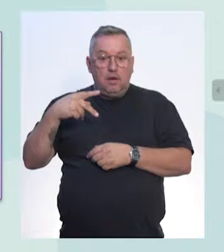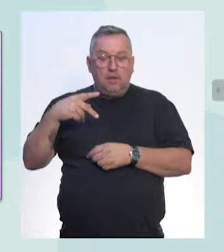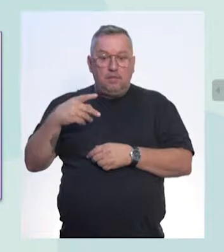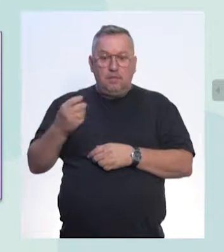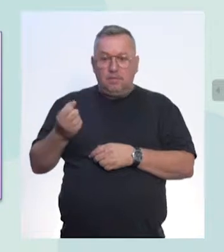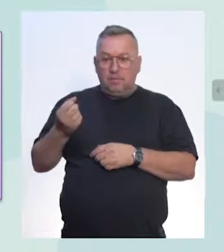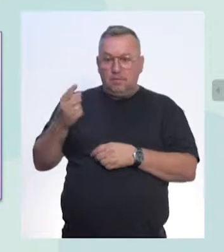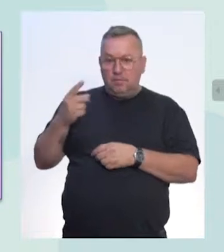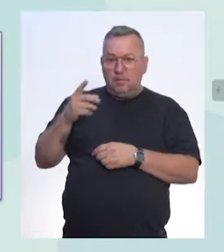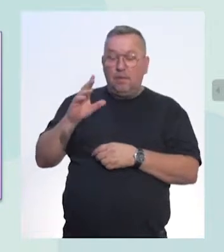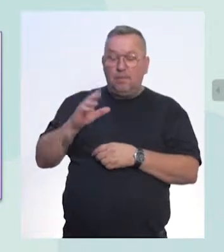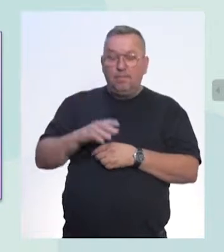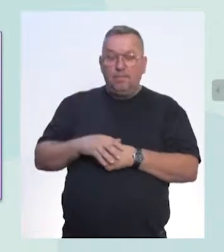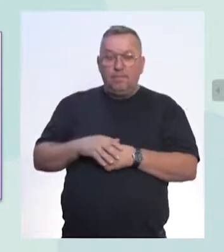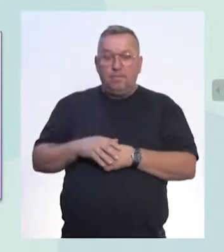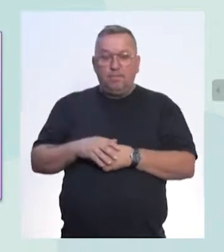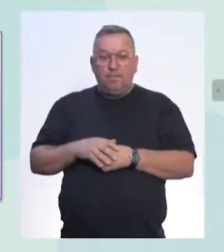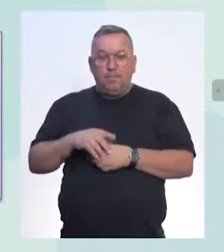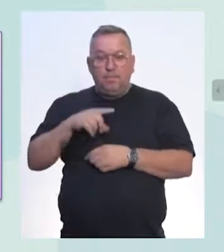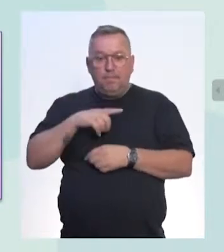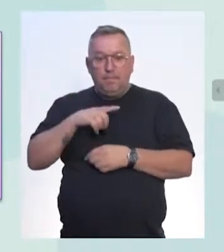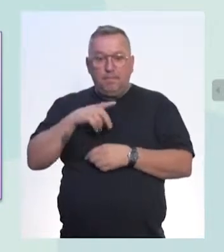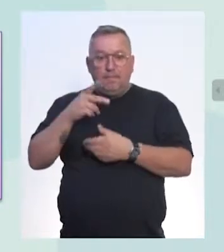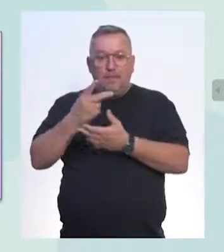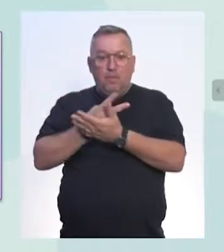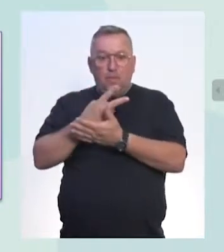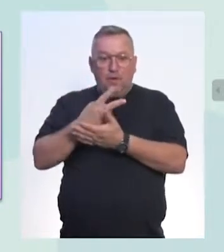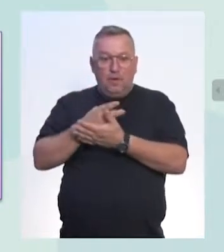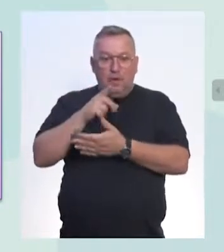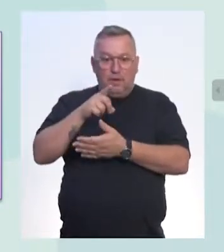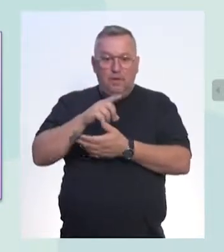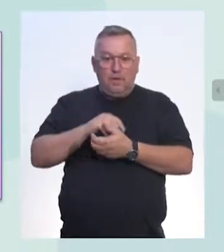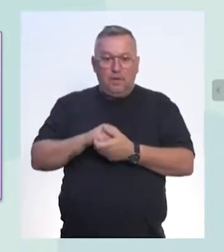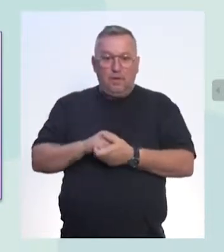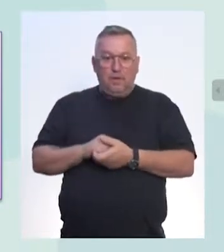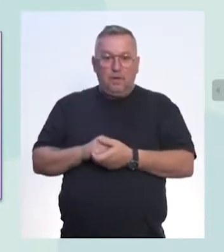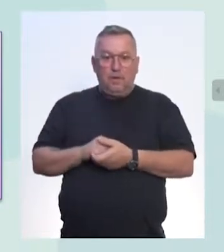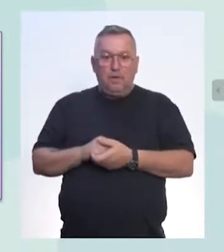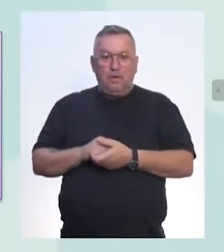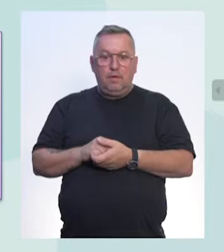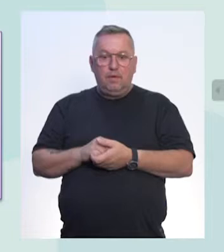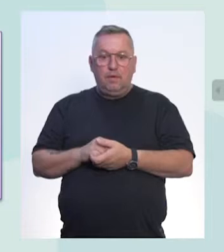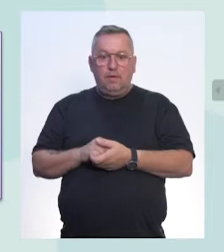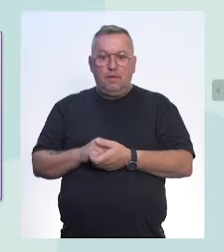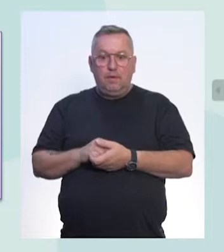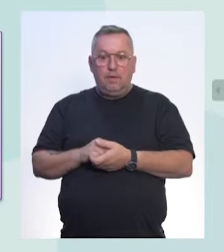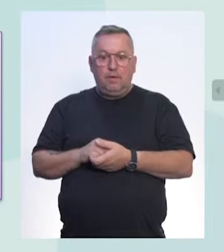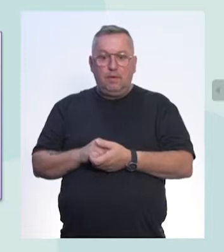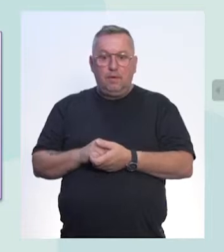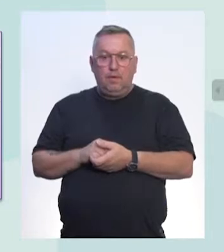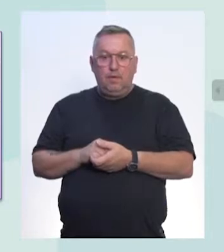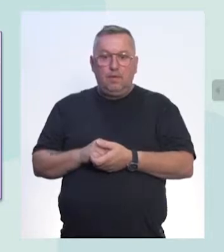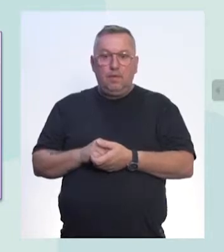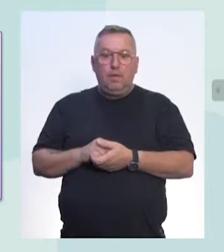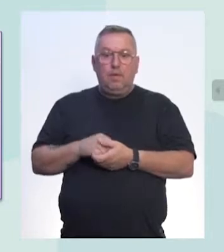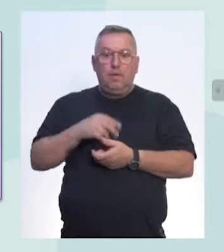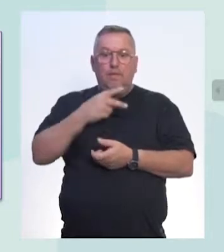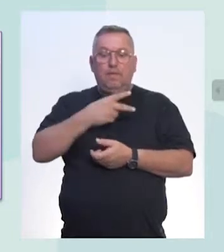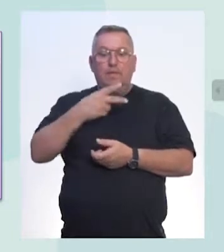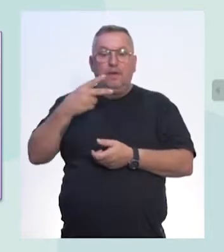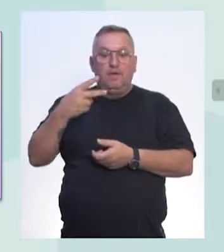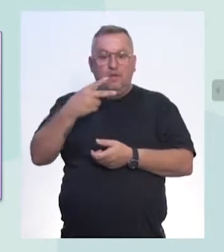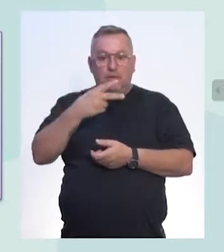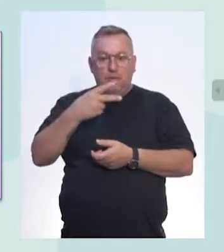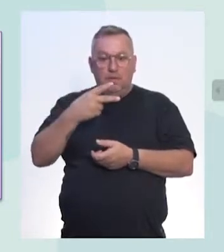sorvete cremoso? Isso. Na verdade, tem até um erro de digitação aqui. Na verdade, ele é